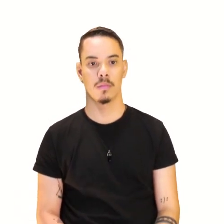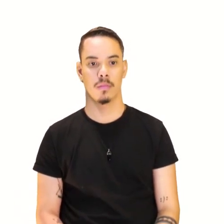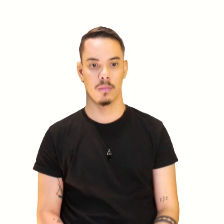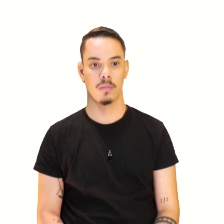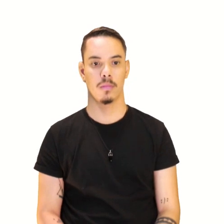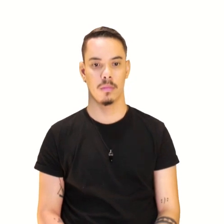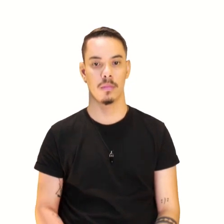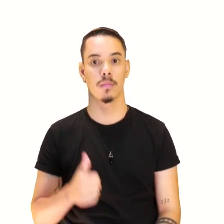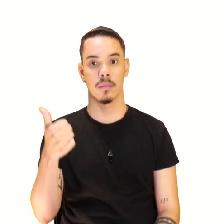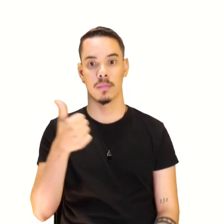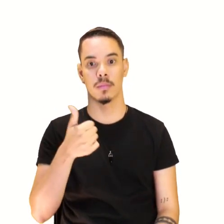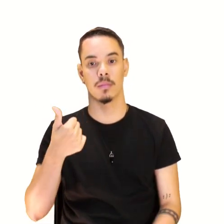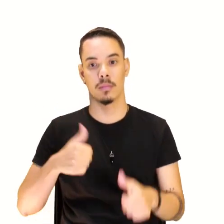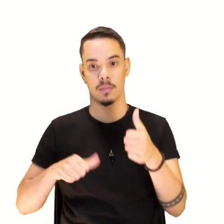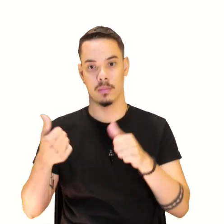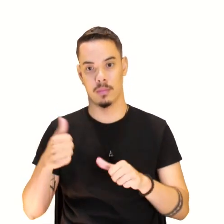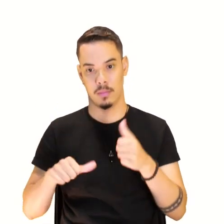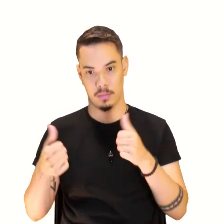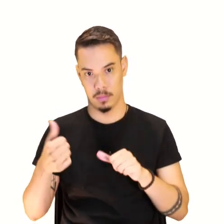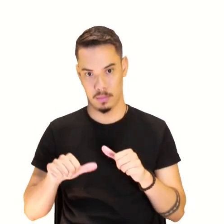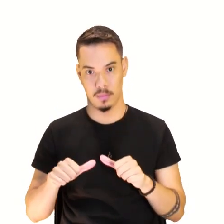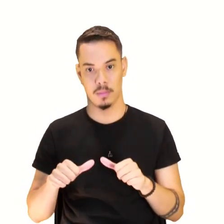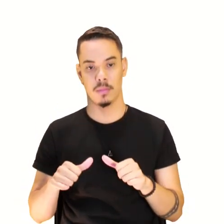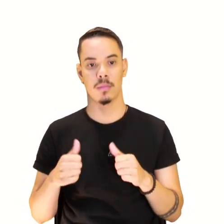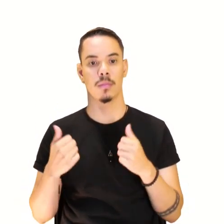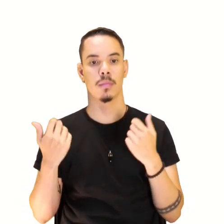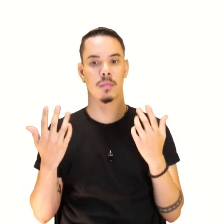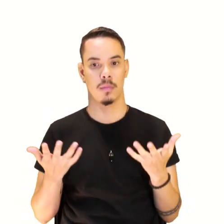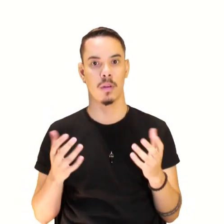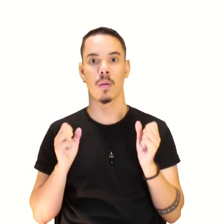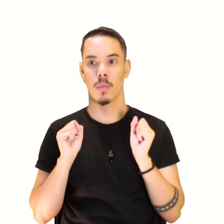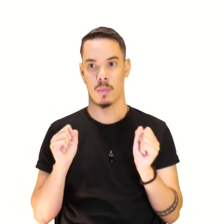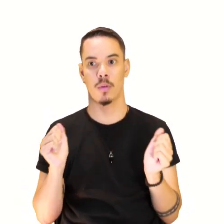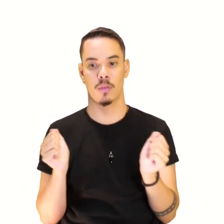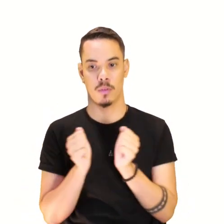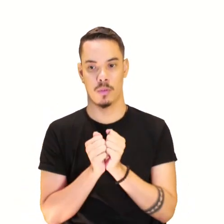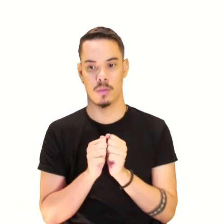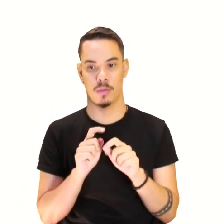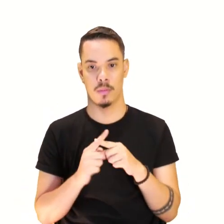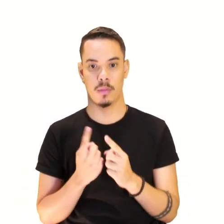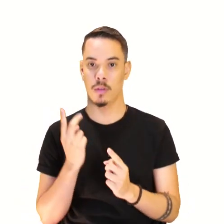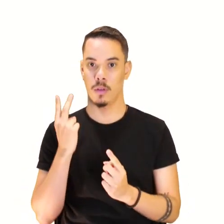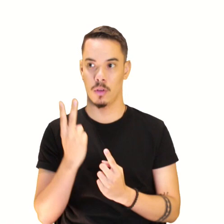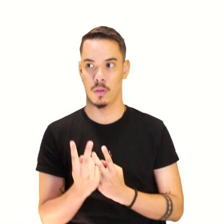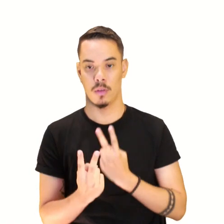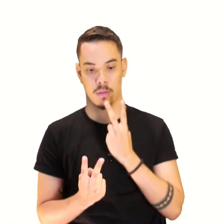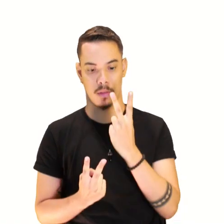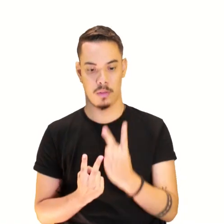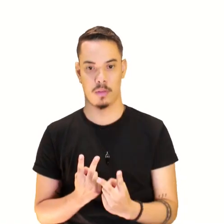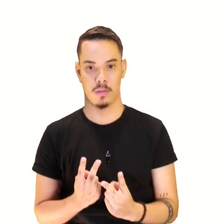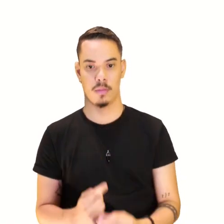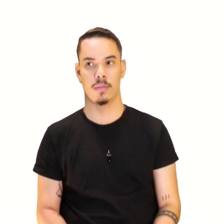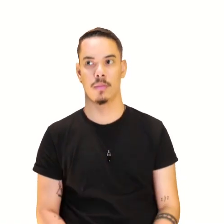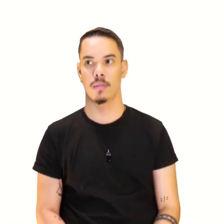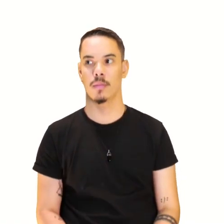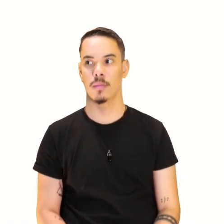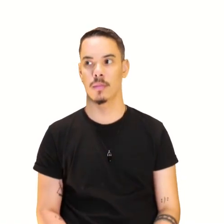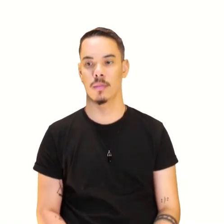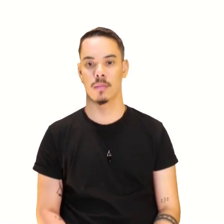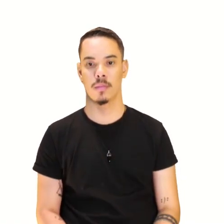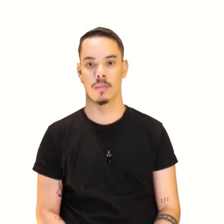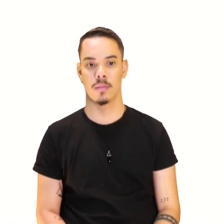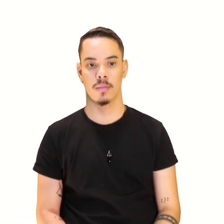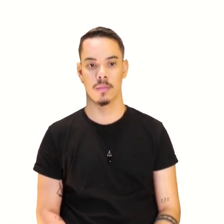Primeiro as máquinas e as horas a gente pode analisar aqui junto só que de dois em dois né Beleza então quer dizer duas